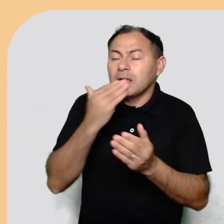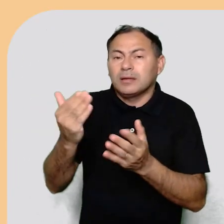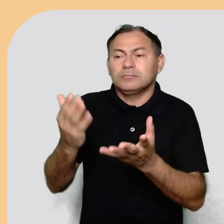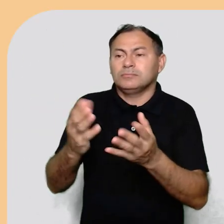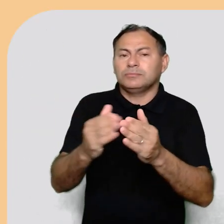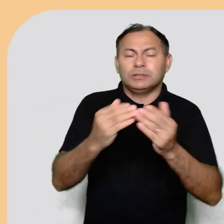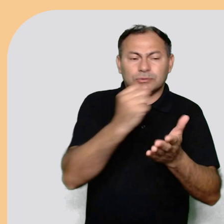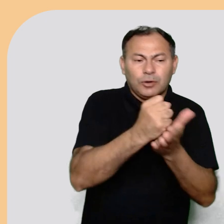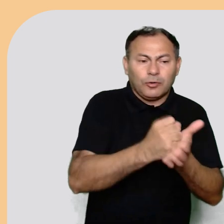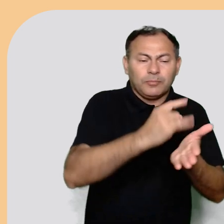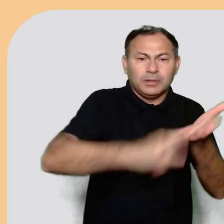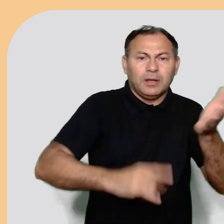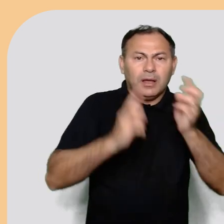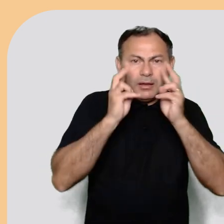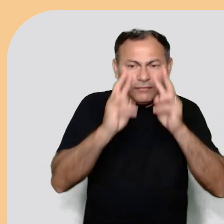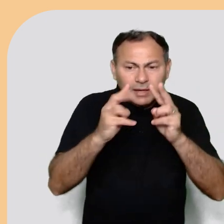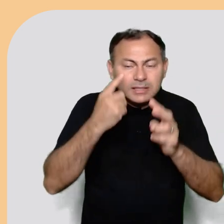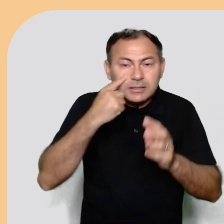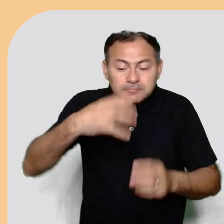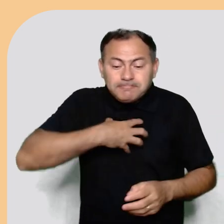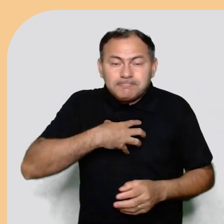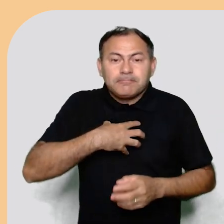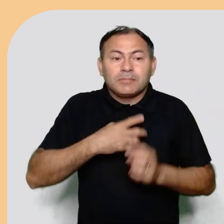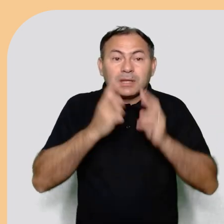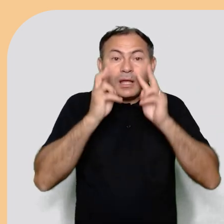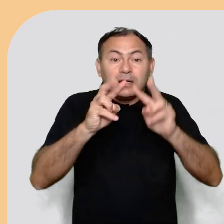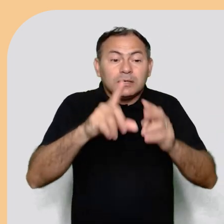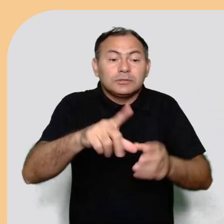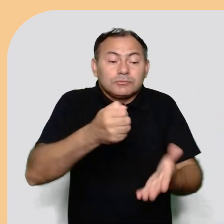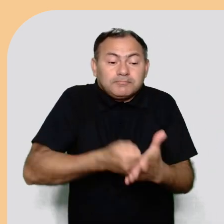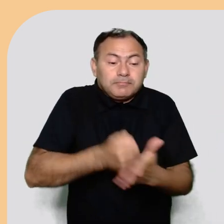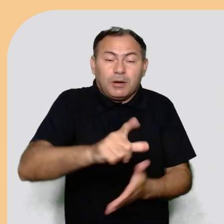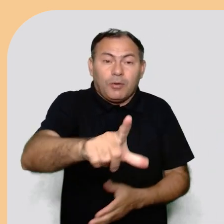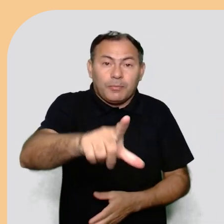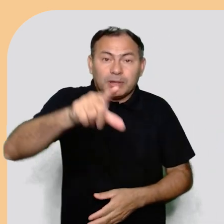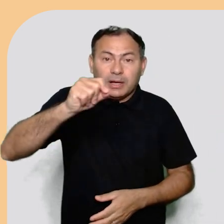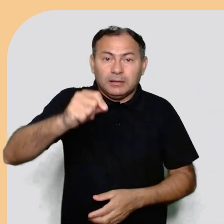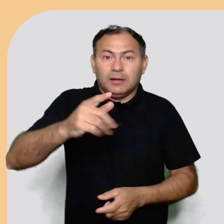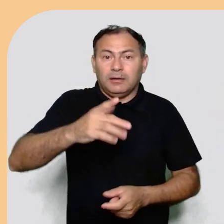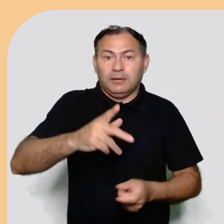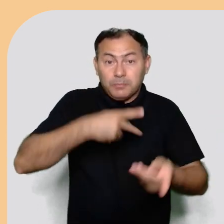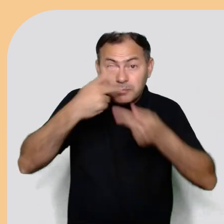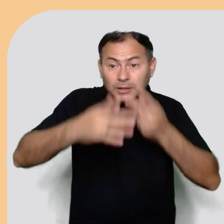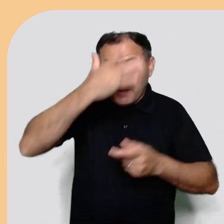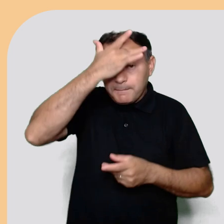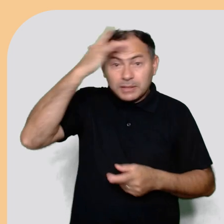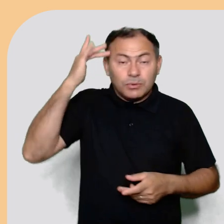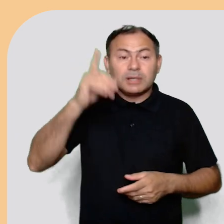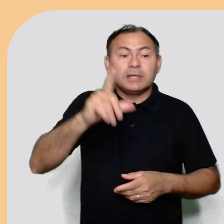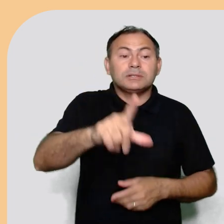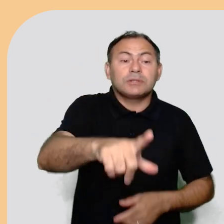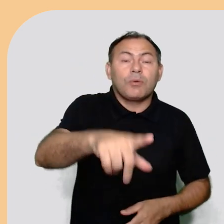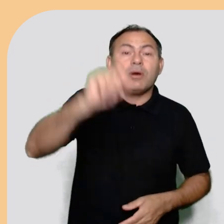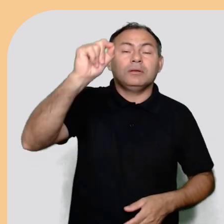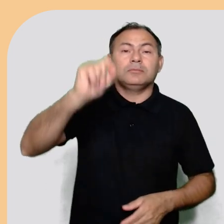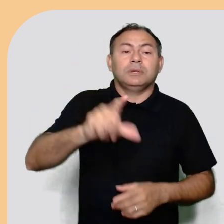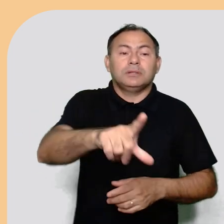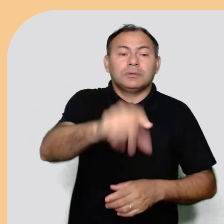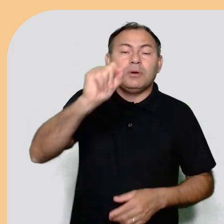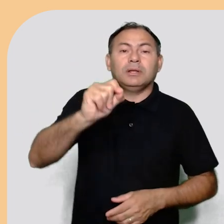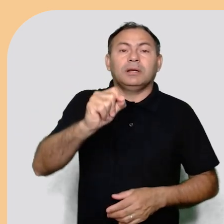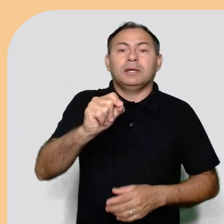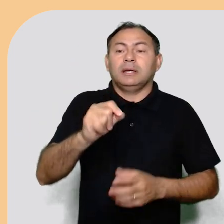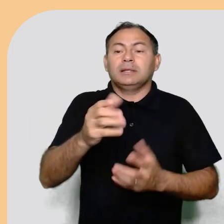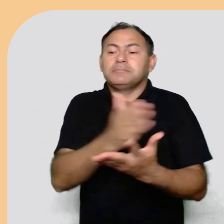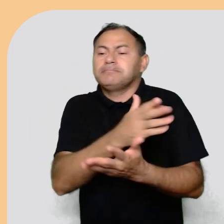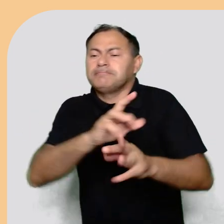solicitações, vê-se obrigado a escolher. Fala de um homem que escolher